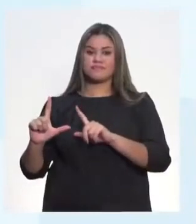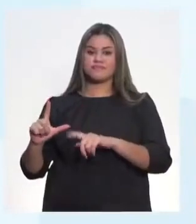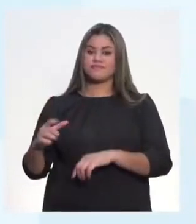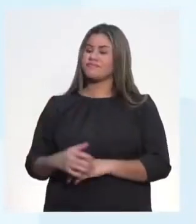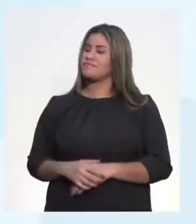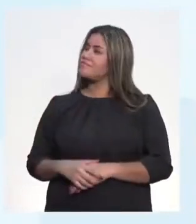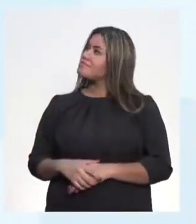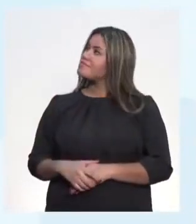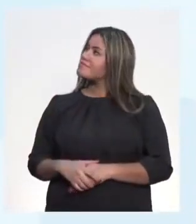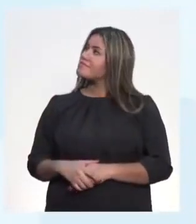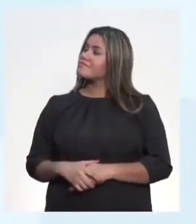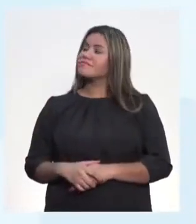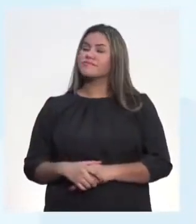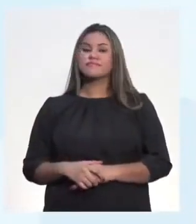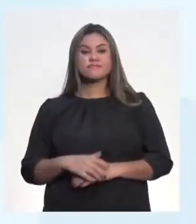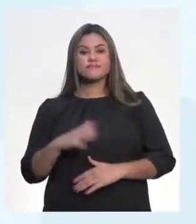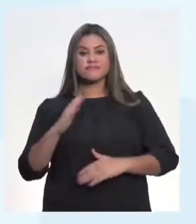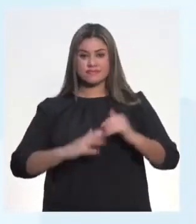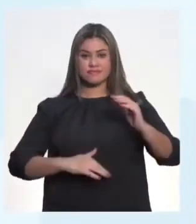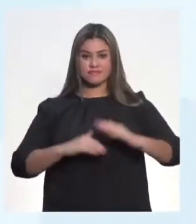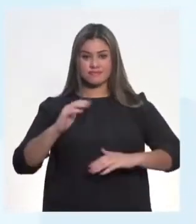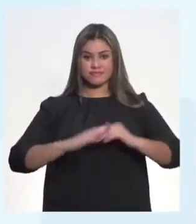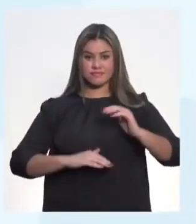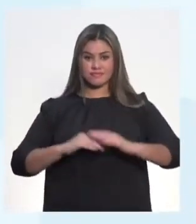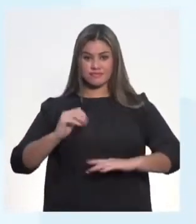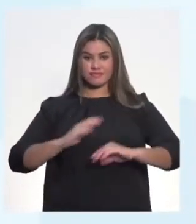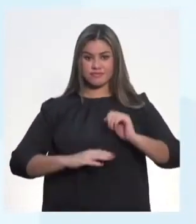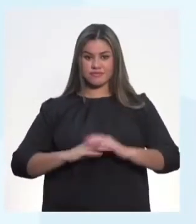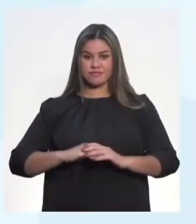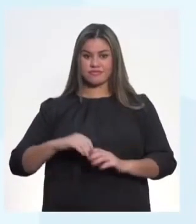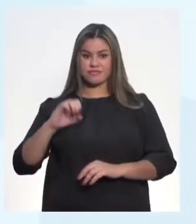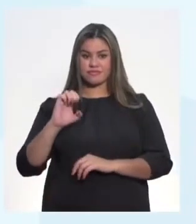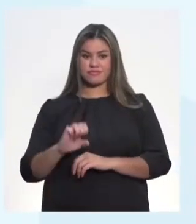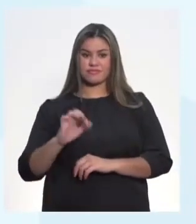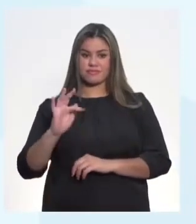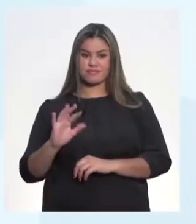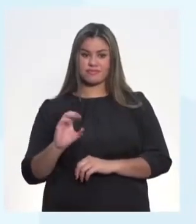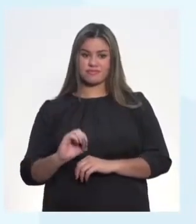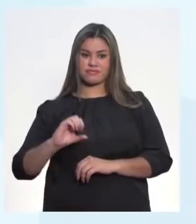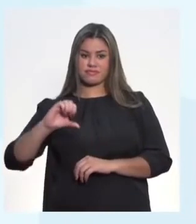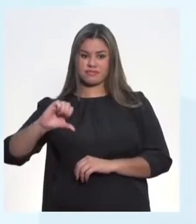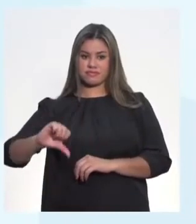a habilidade, que nós estamos trabalhando, a habilidade